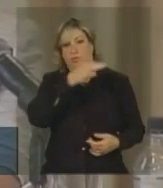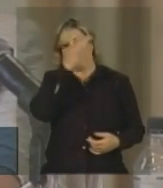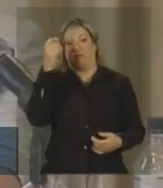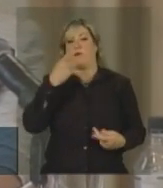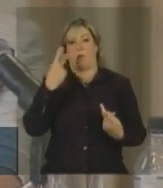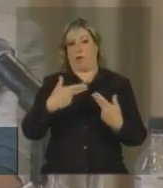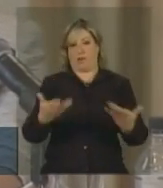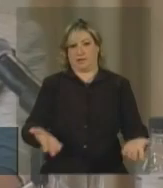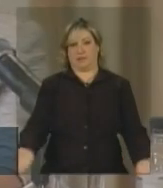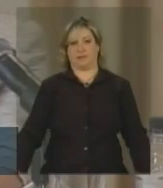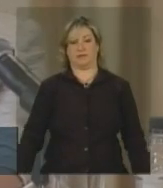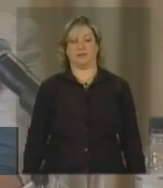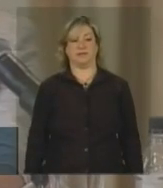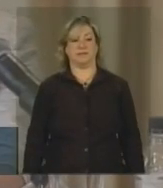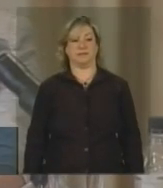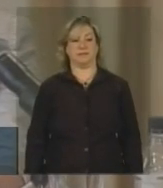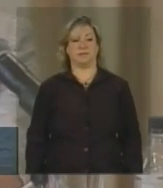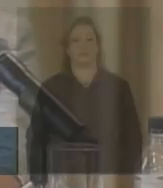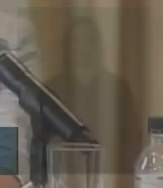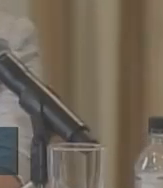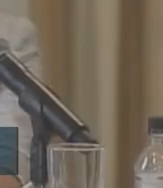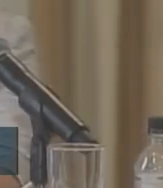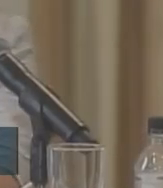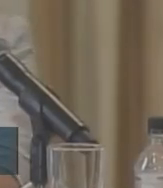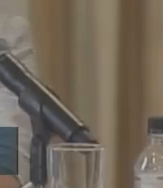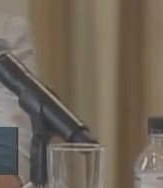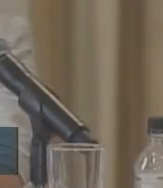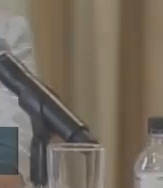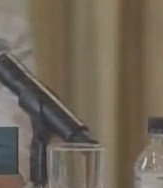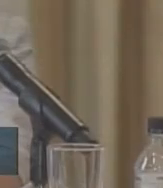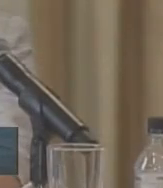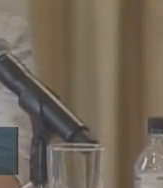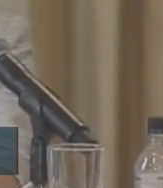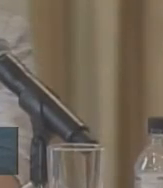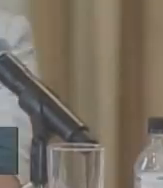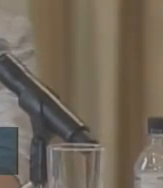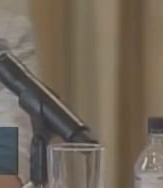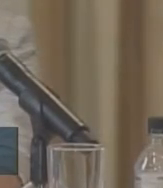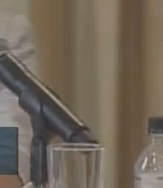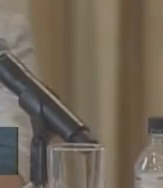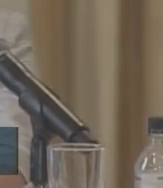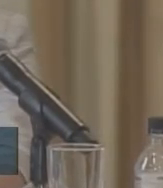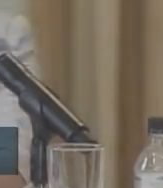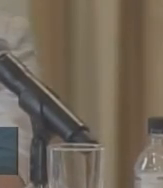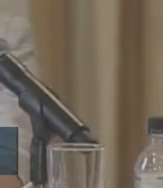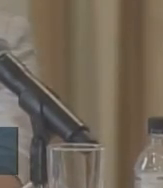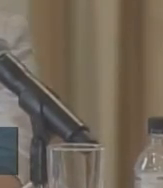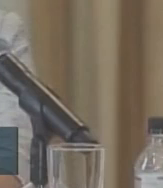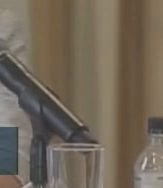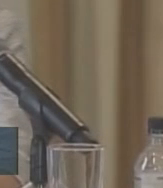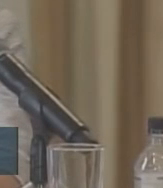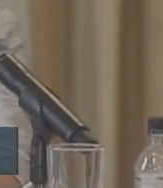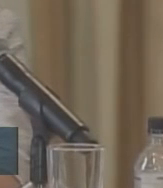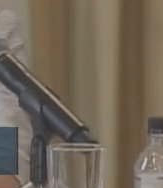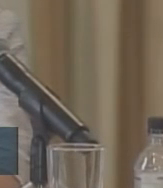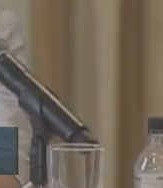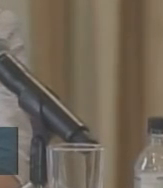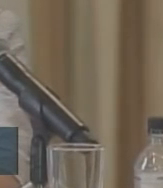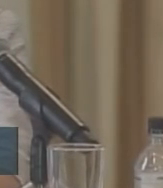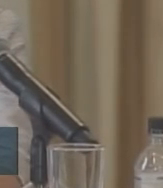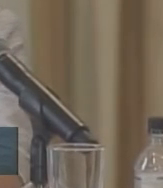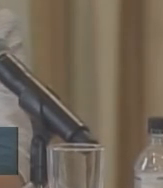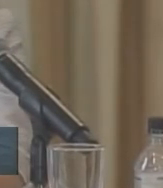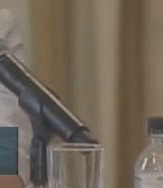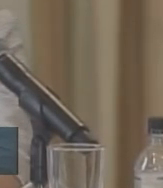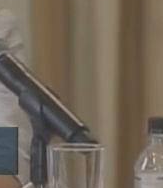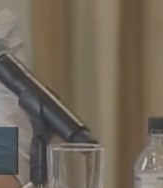falar uma coisa dessas, até porque eu conheço essa área. E temos o pré-sal com uma opção de gás, que vai